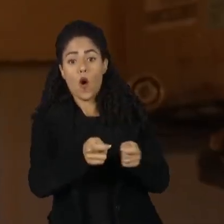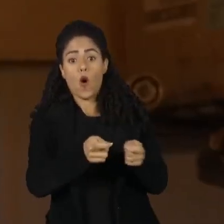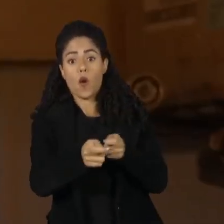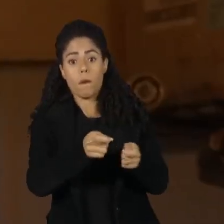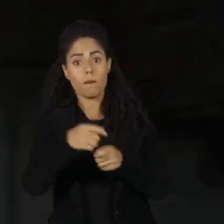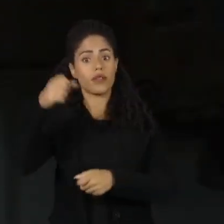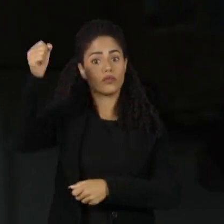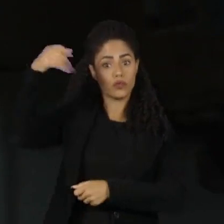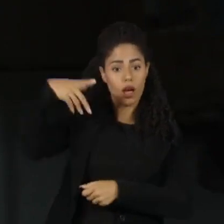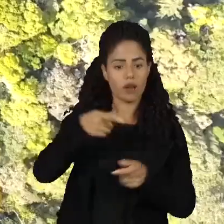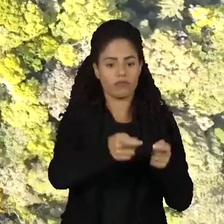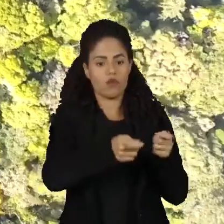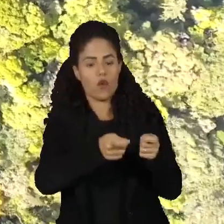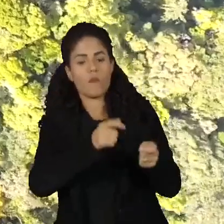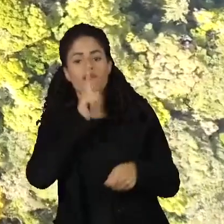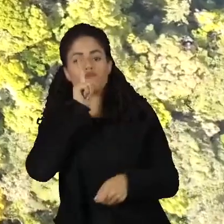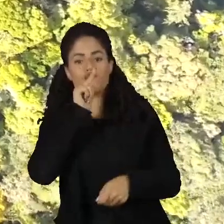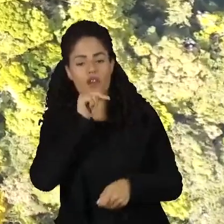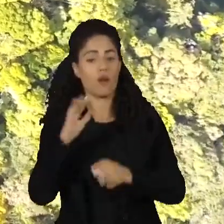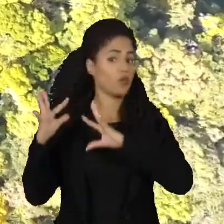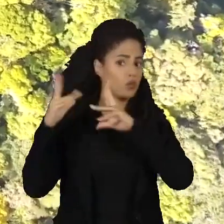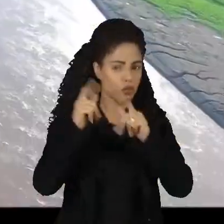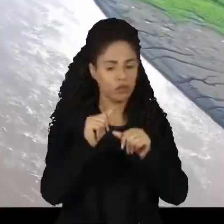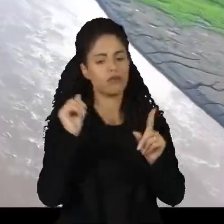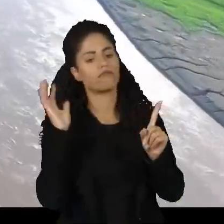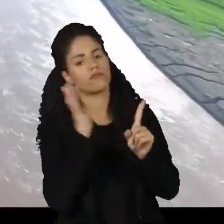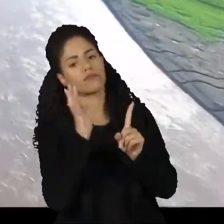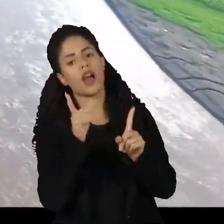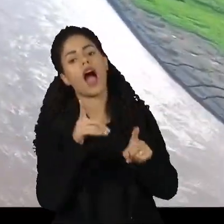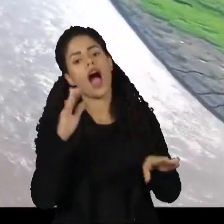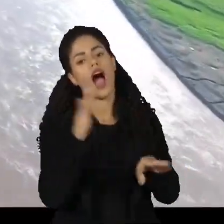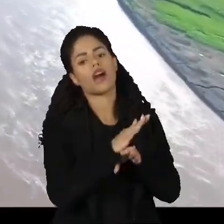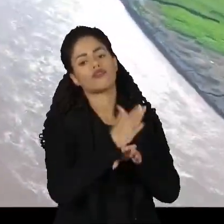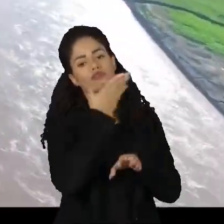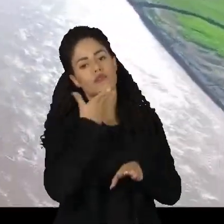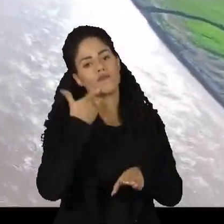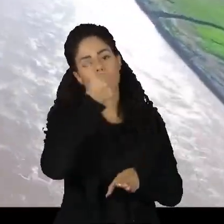energia dentro de casa, porque tudo isso vai ajudar a melhorar o nosso ambiente.